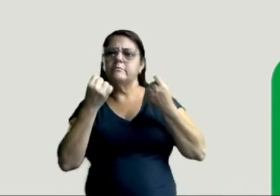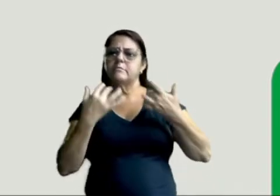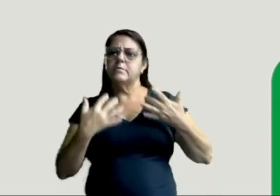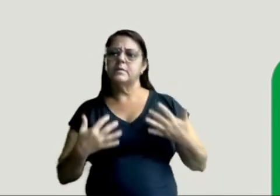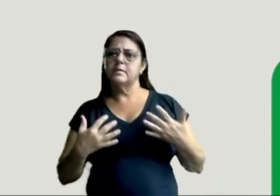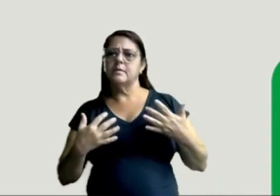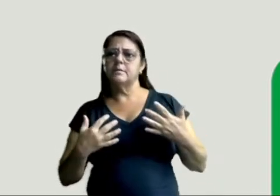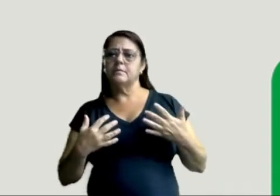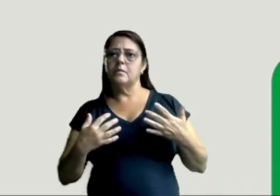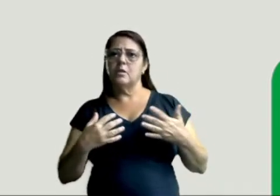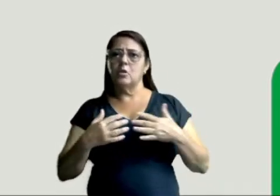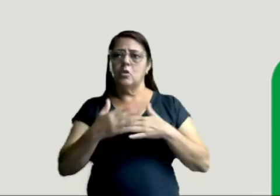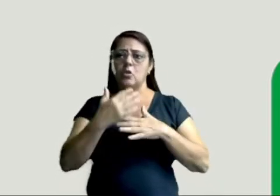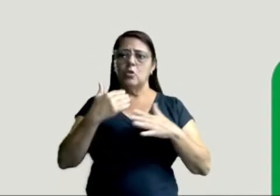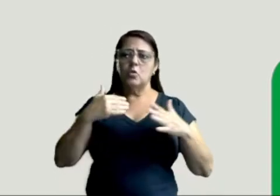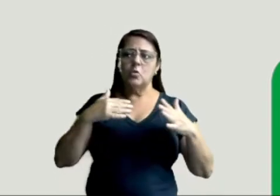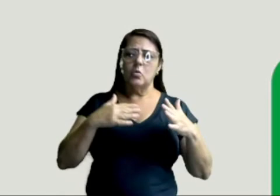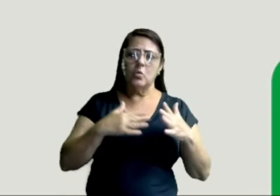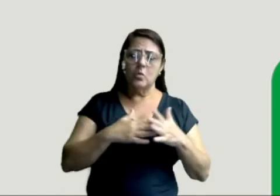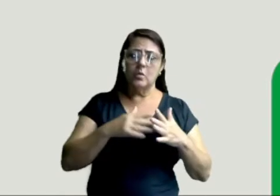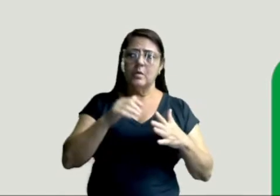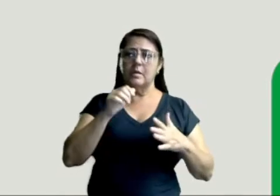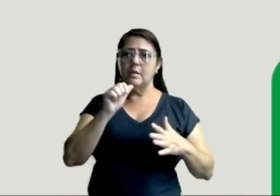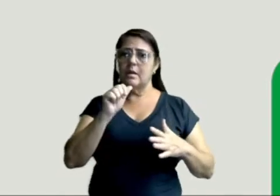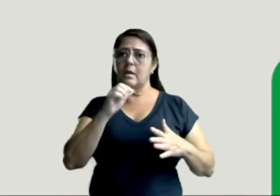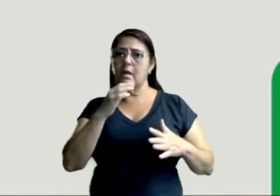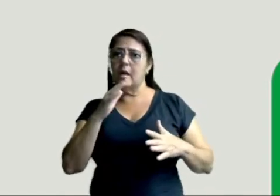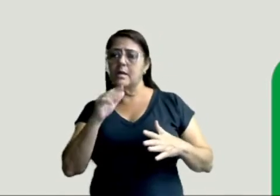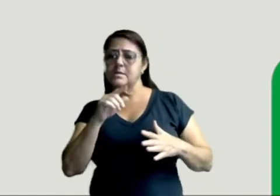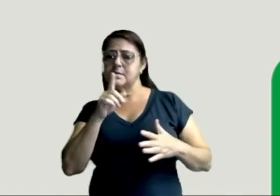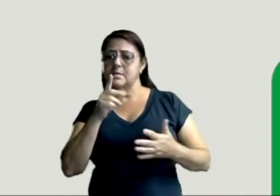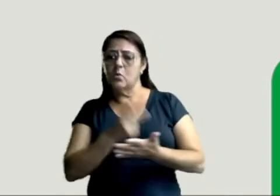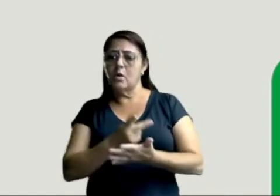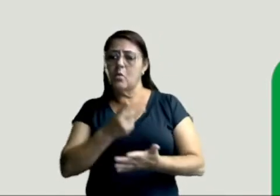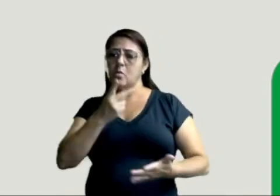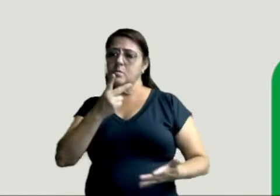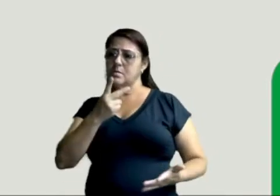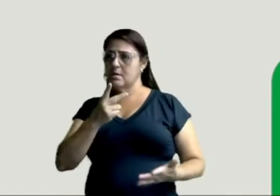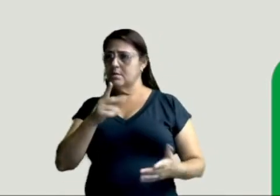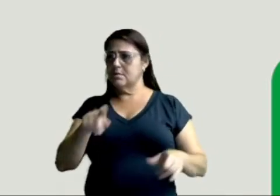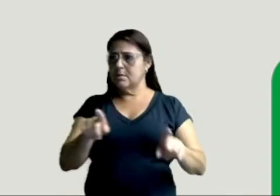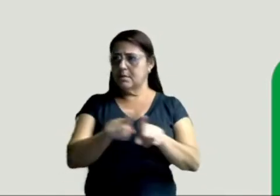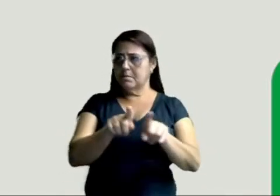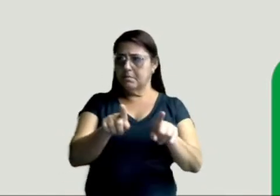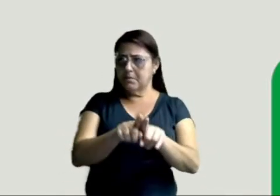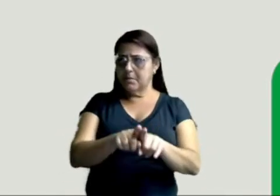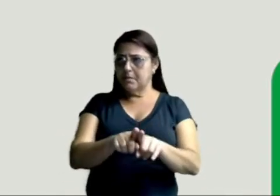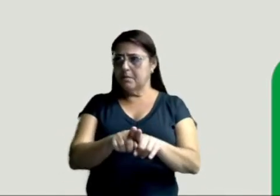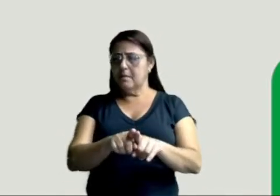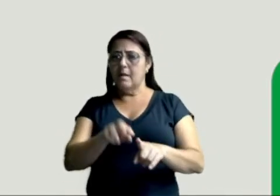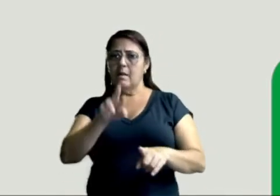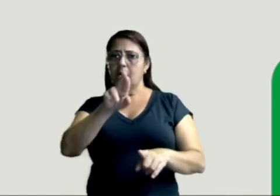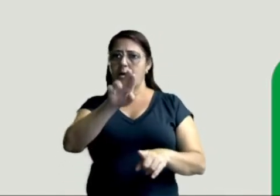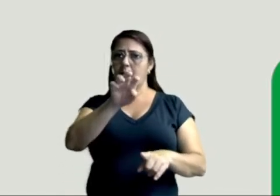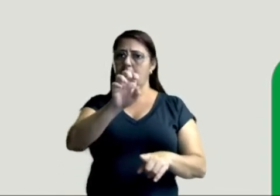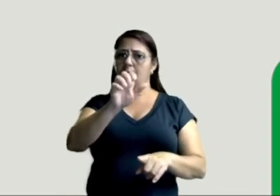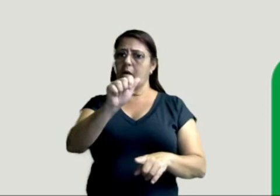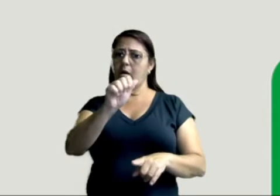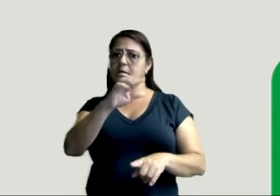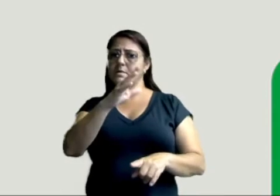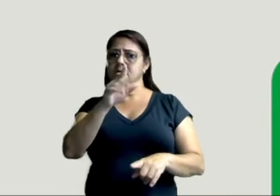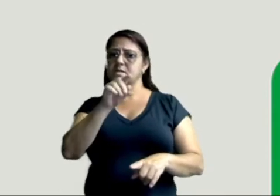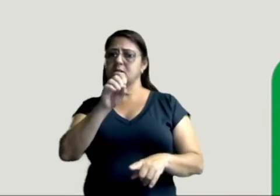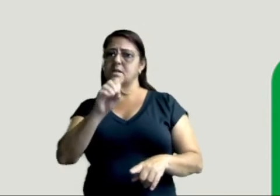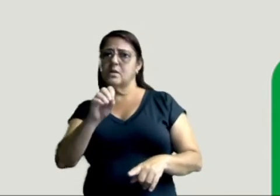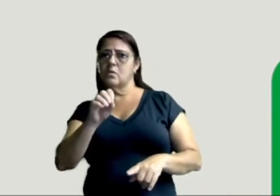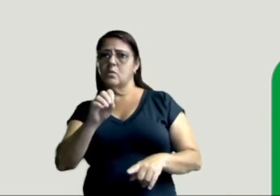Afirma que toda ação corresponde a uma reação de intensidade, de mesma intensidade, tá? E